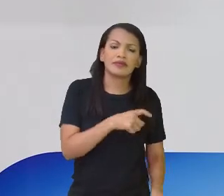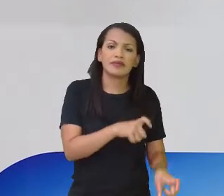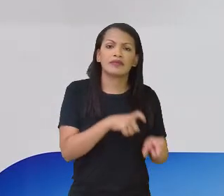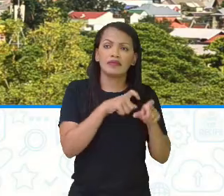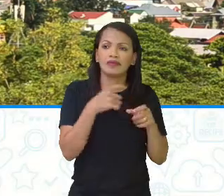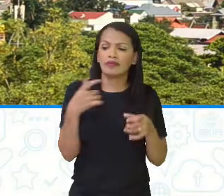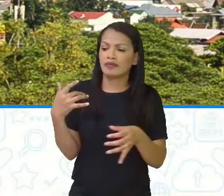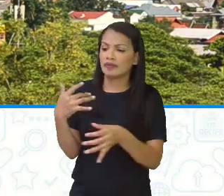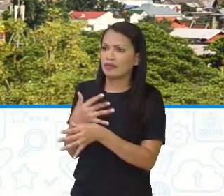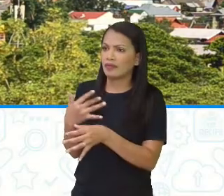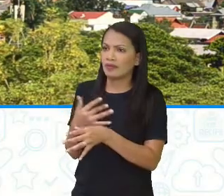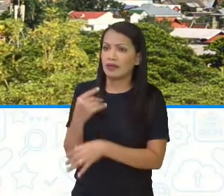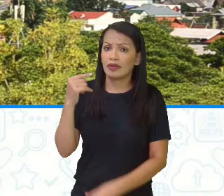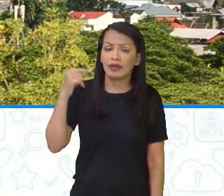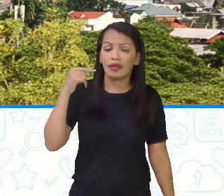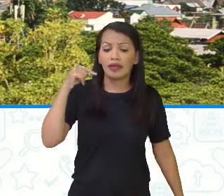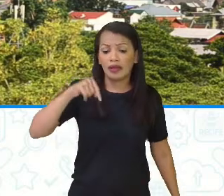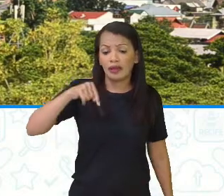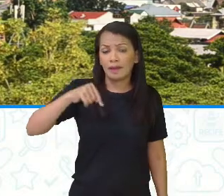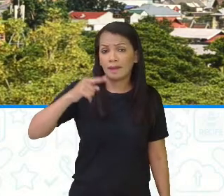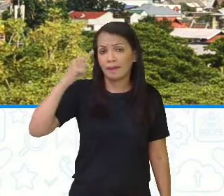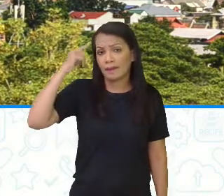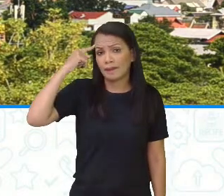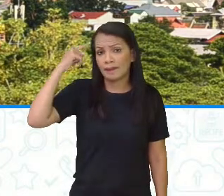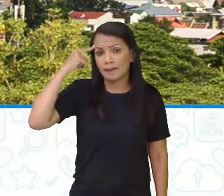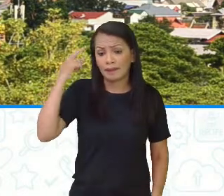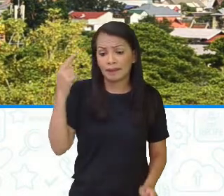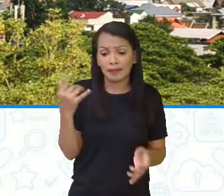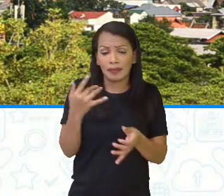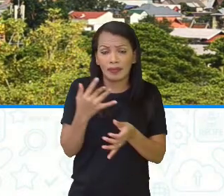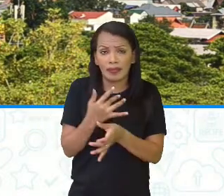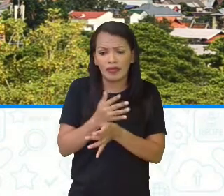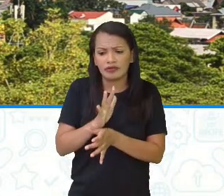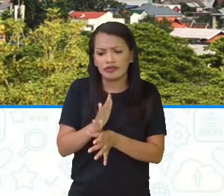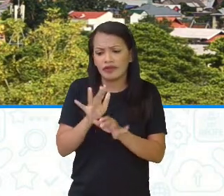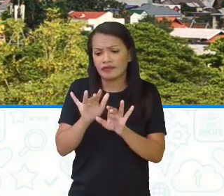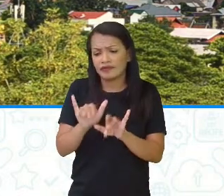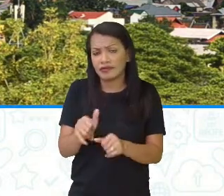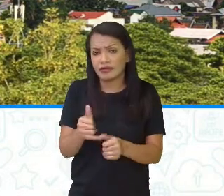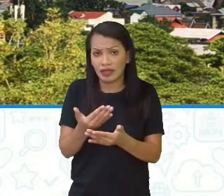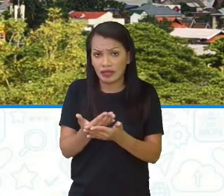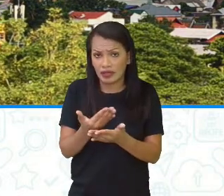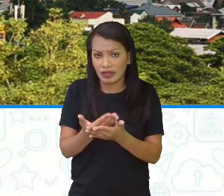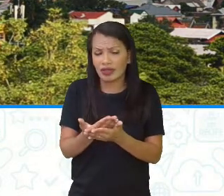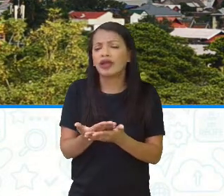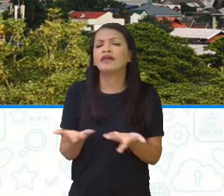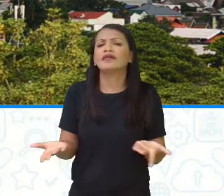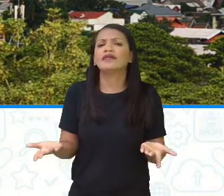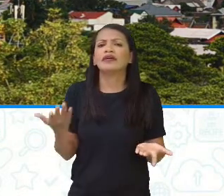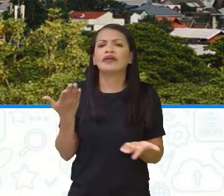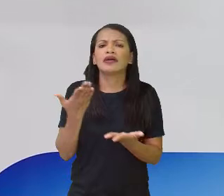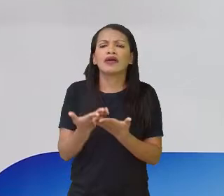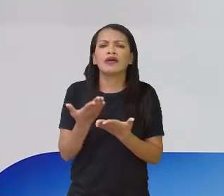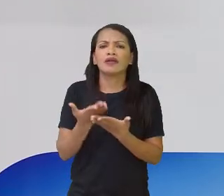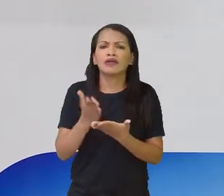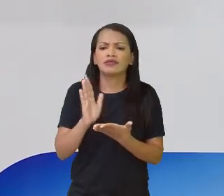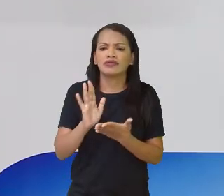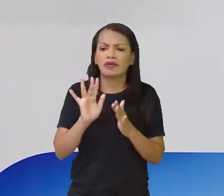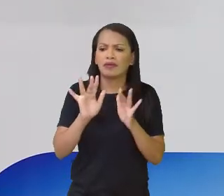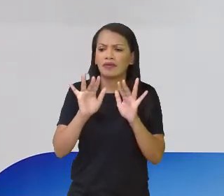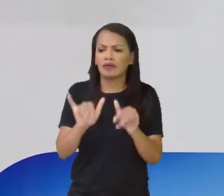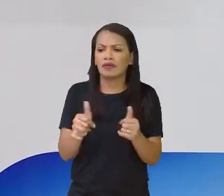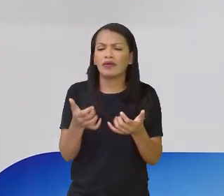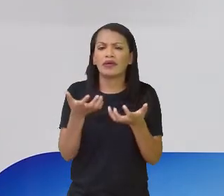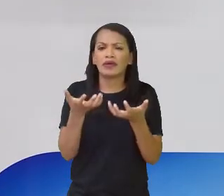E aqui, quando a gente pensa na cidade, para a gente encerrar já a nossa aula de hoje, né? Nossa aula já está encerrando, professora. E eu